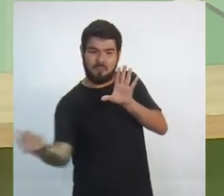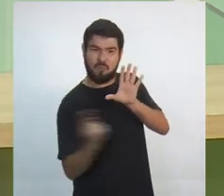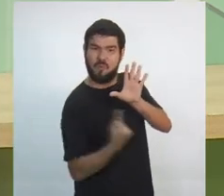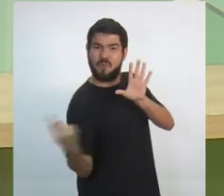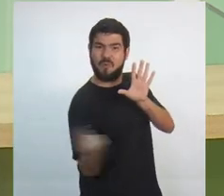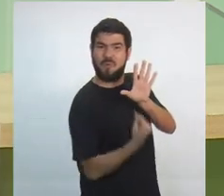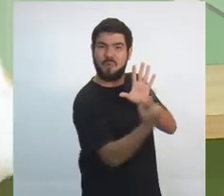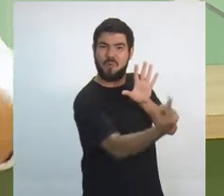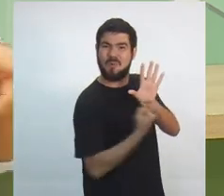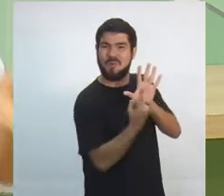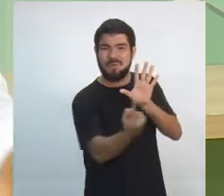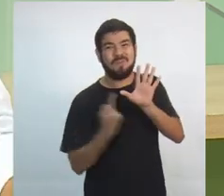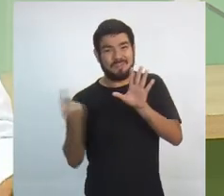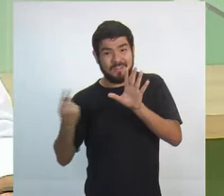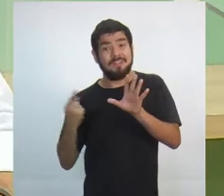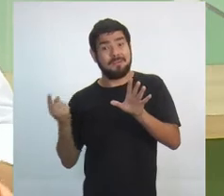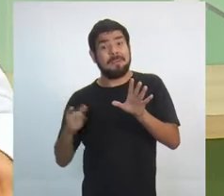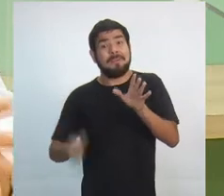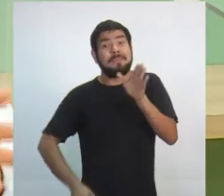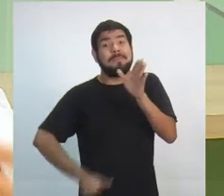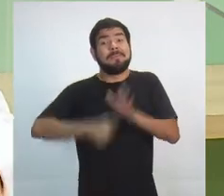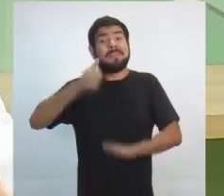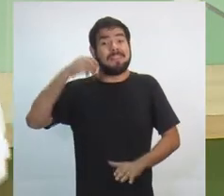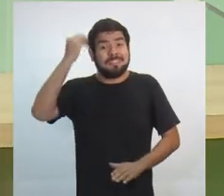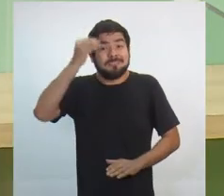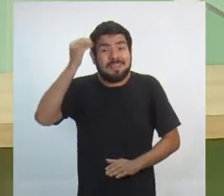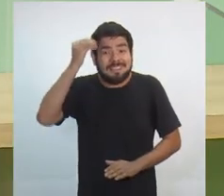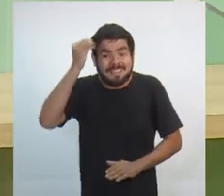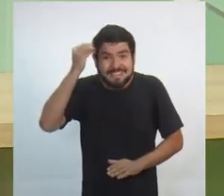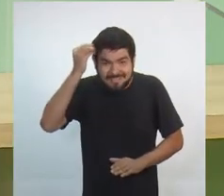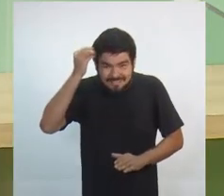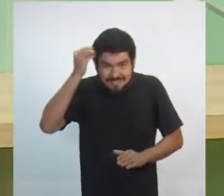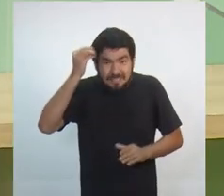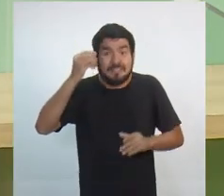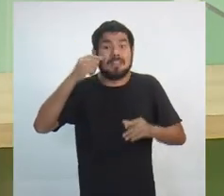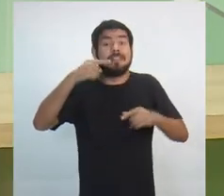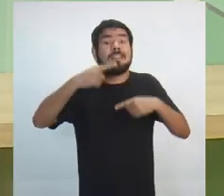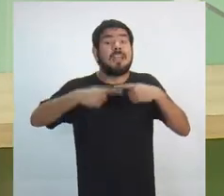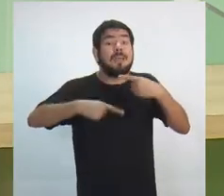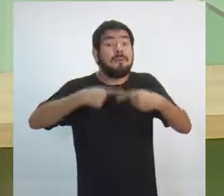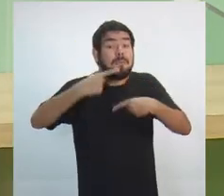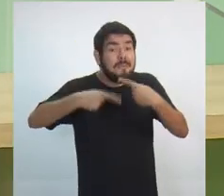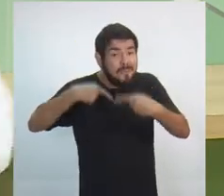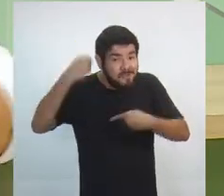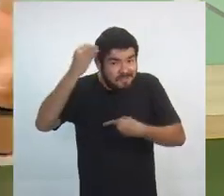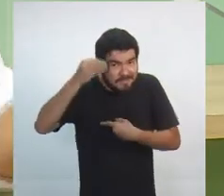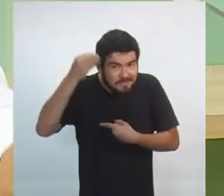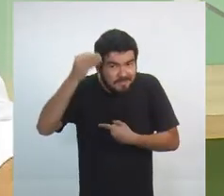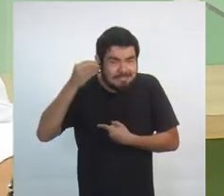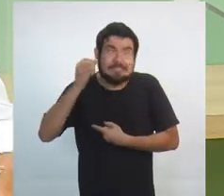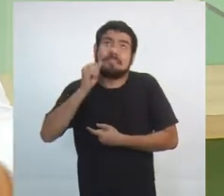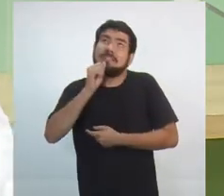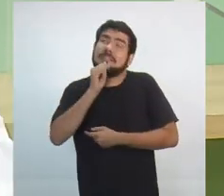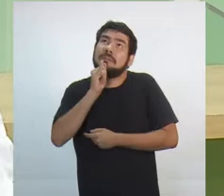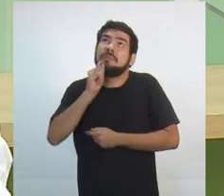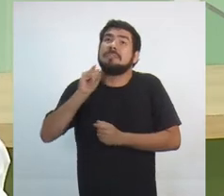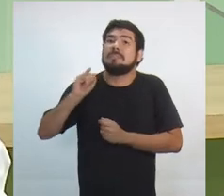para que eles possam ter a experiência necessária. Após essa experiência, se o candidato,